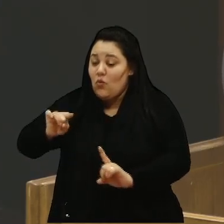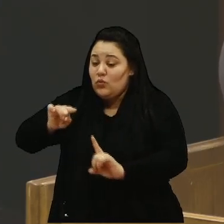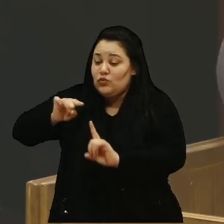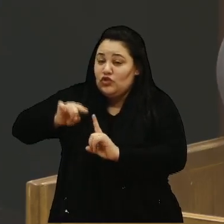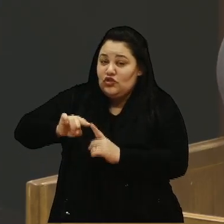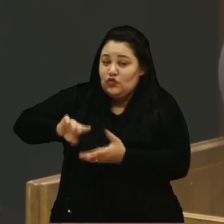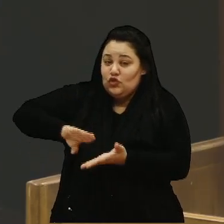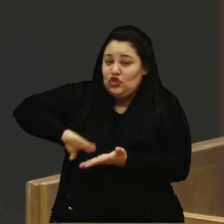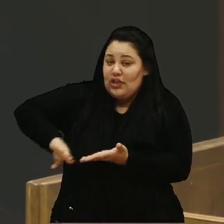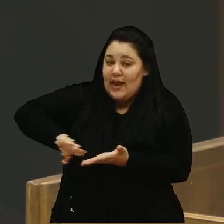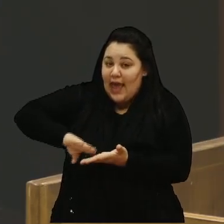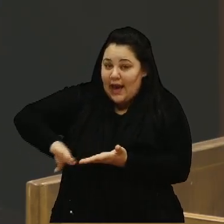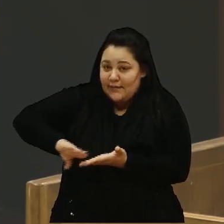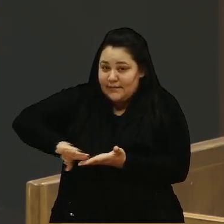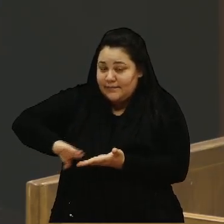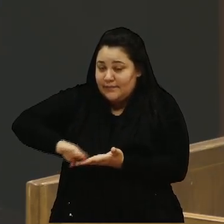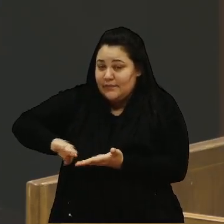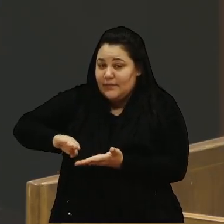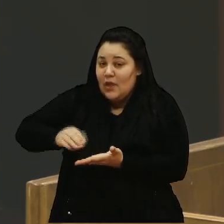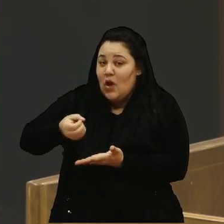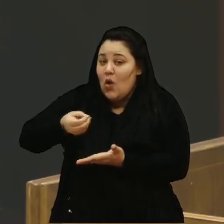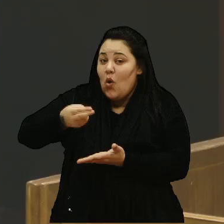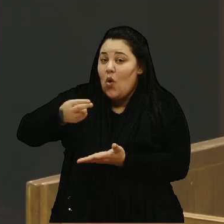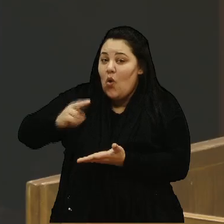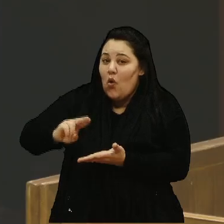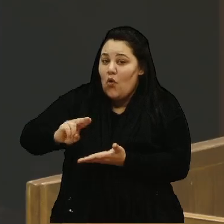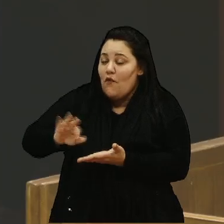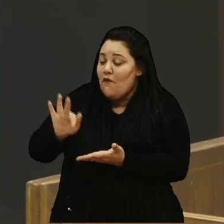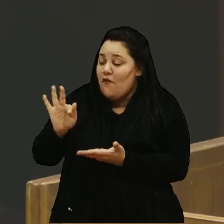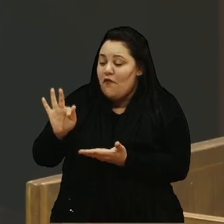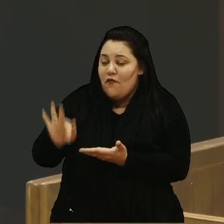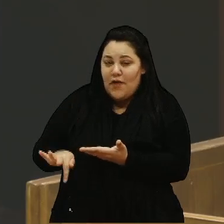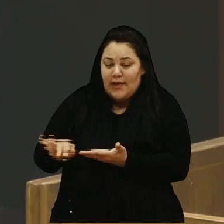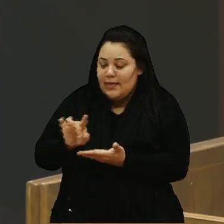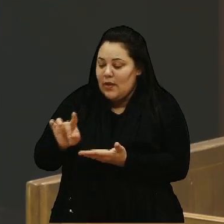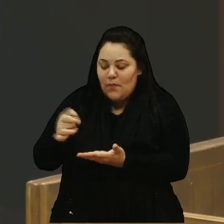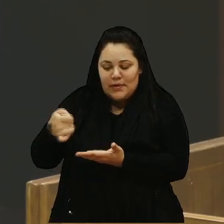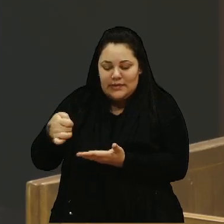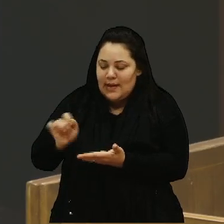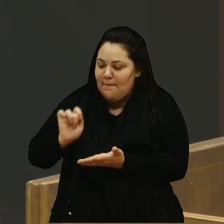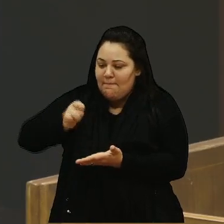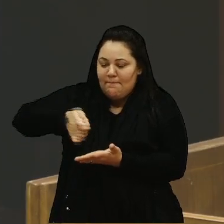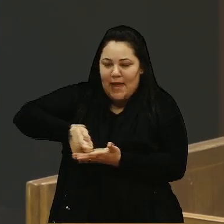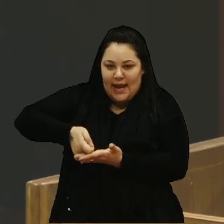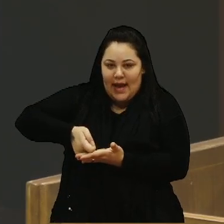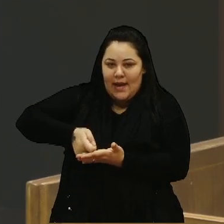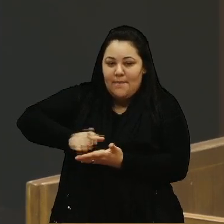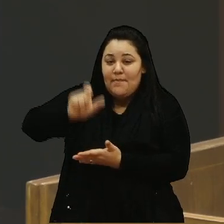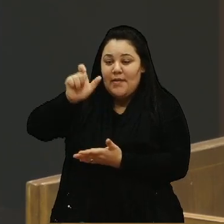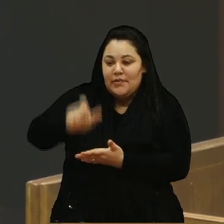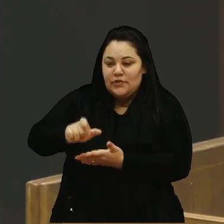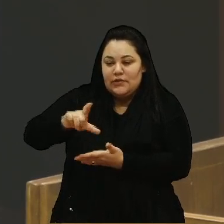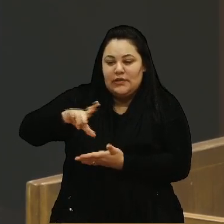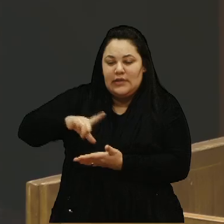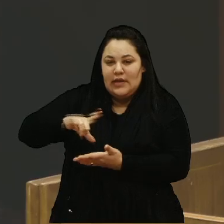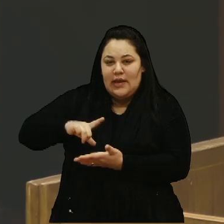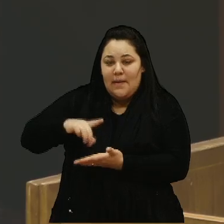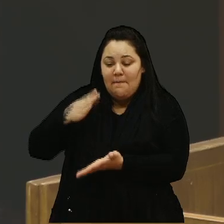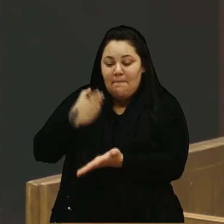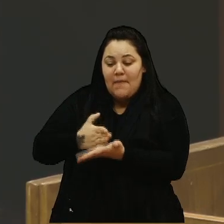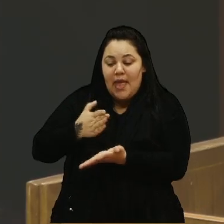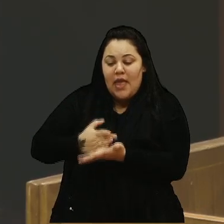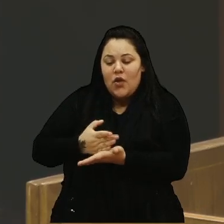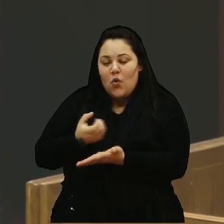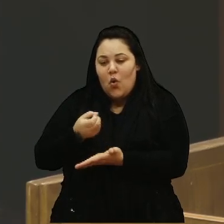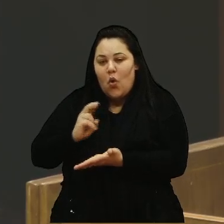retirar ou dar a isenção, melhor dizendo, no que diz respeito ao pagamento de energia elétrica para pessoas de meio e um salário mínimo per